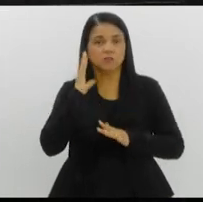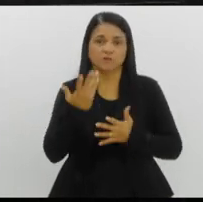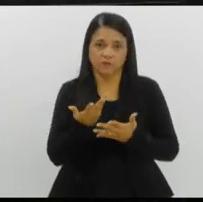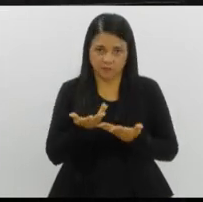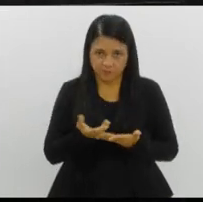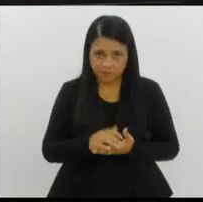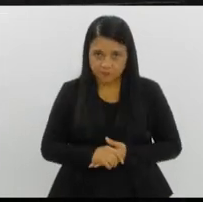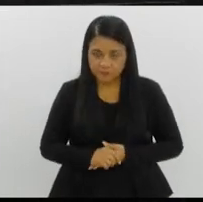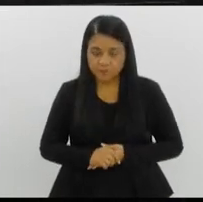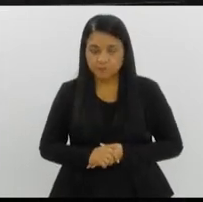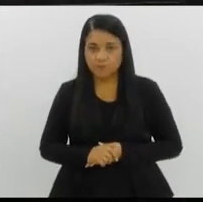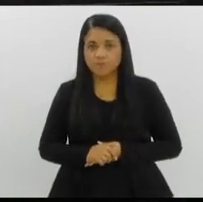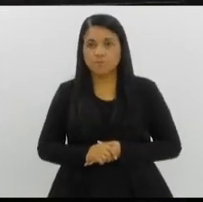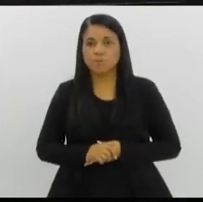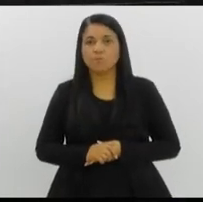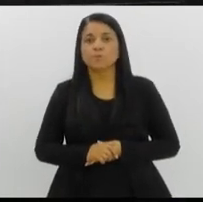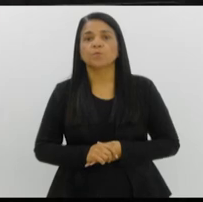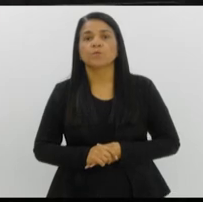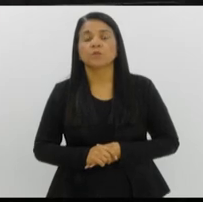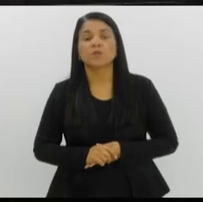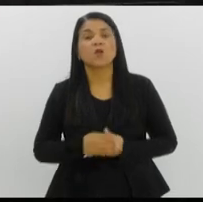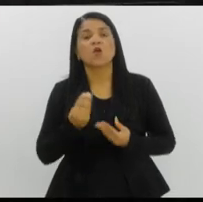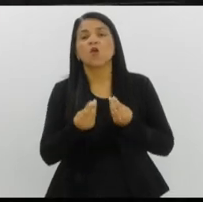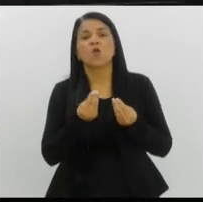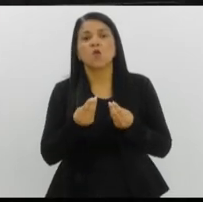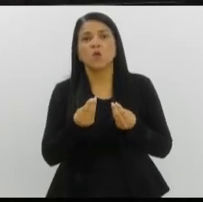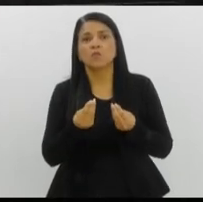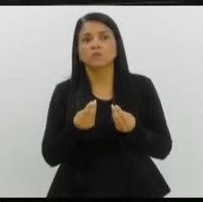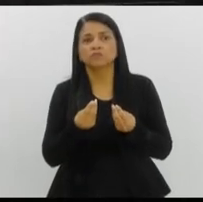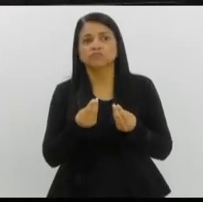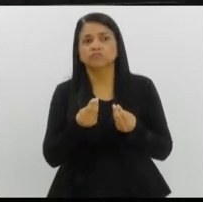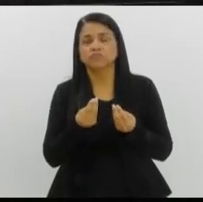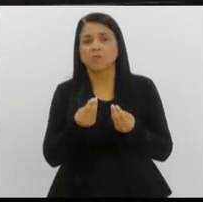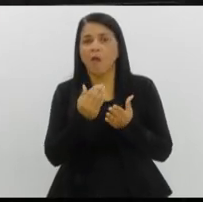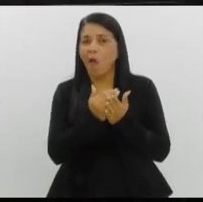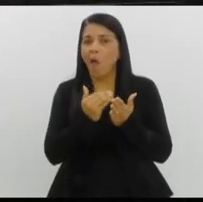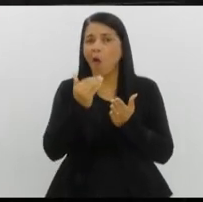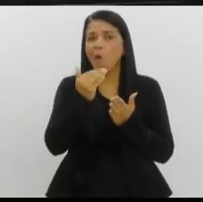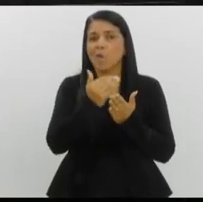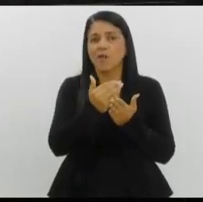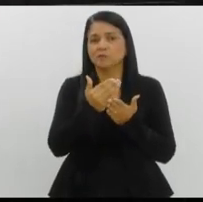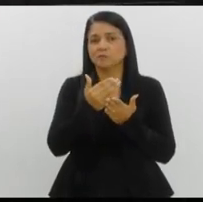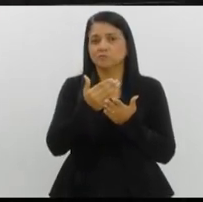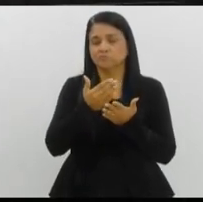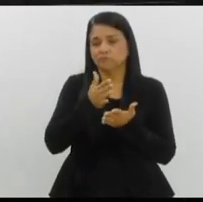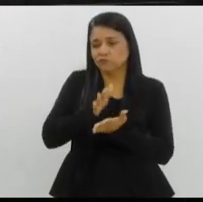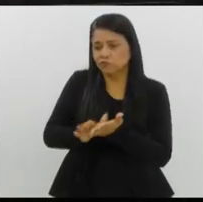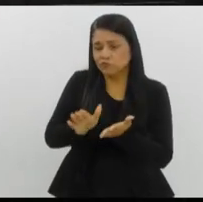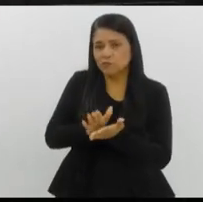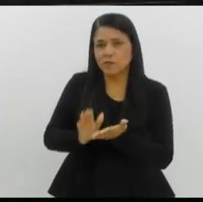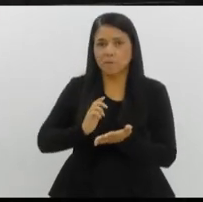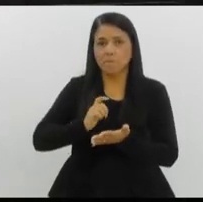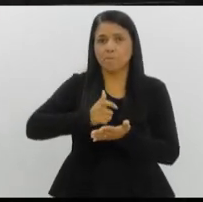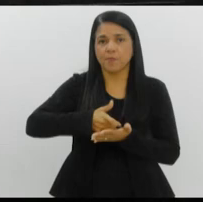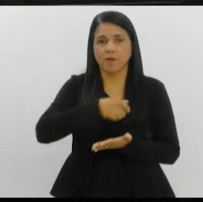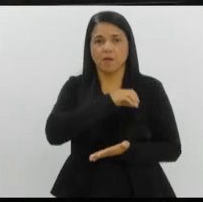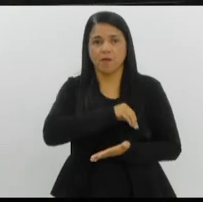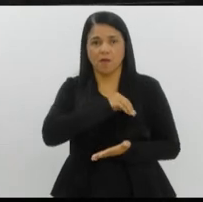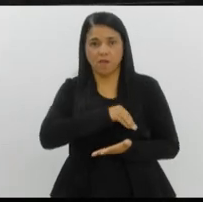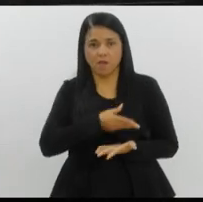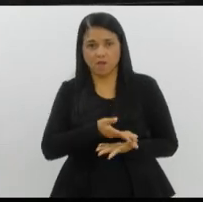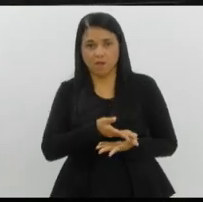podemos querer que não tenha aumento de despesa de pessoal, deputada Élica Takimoto, se nós